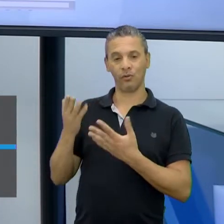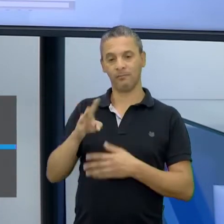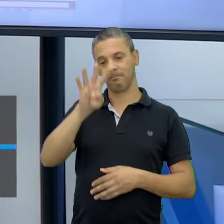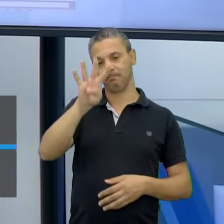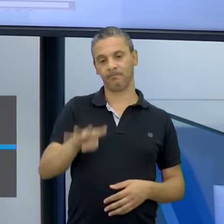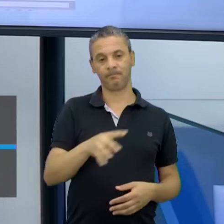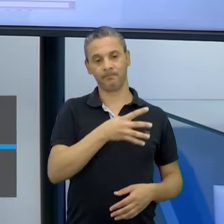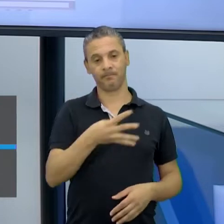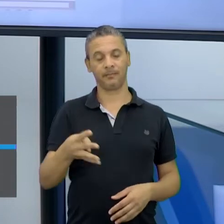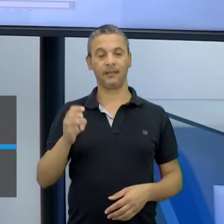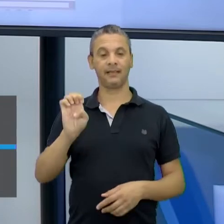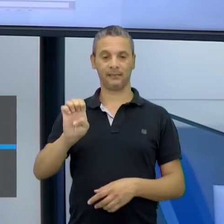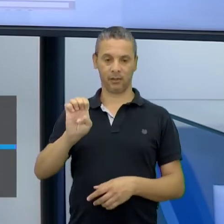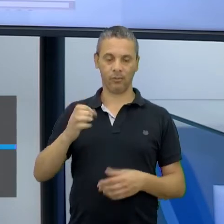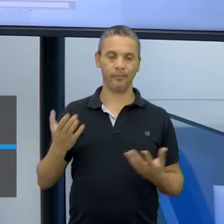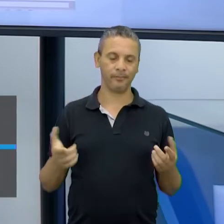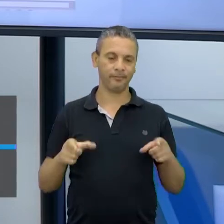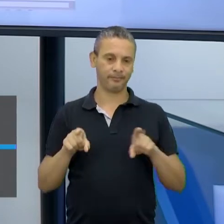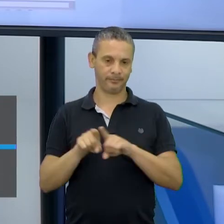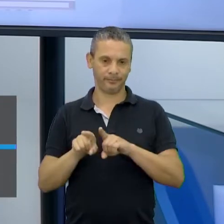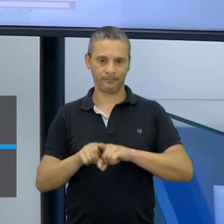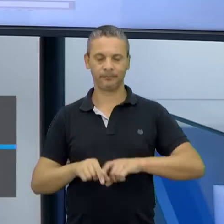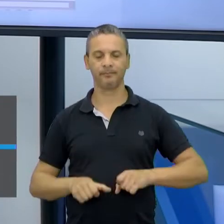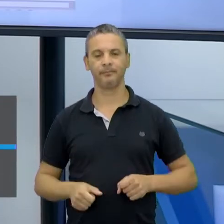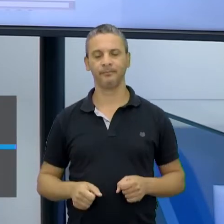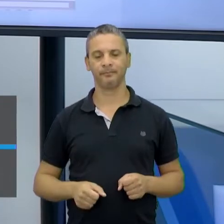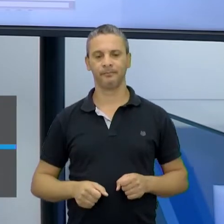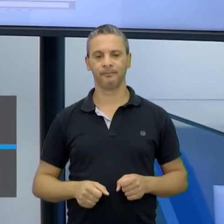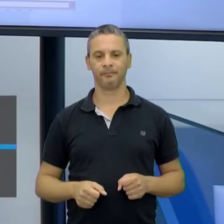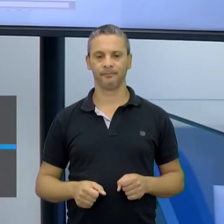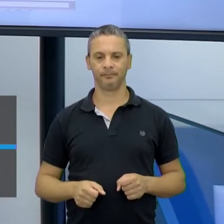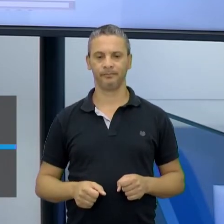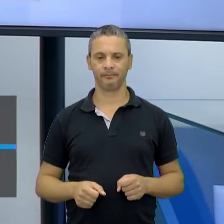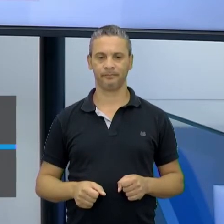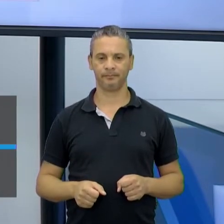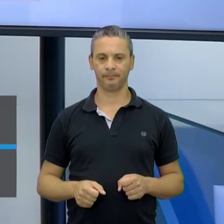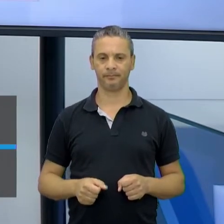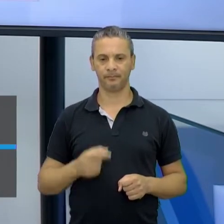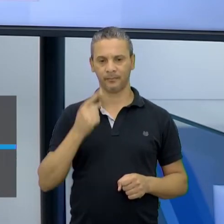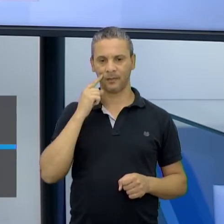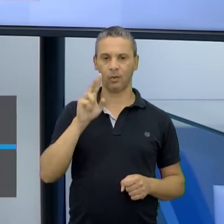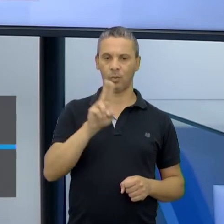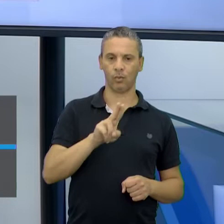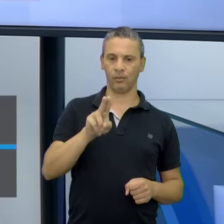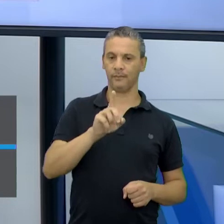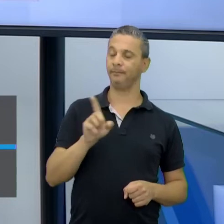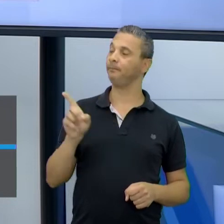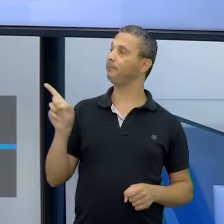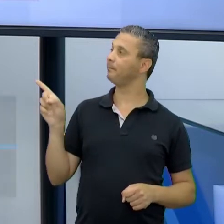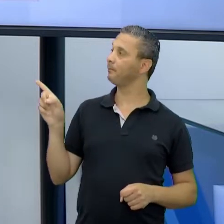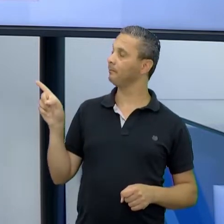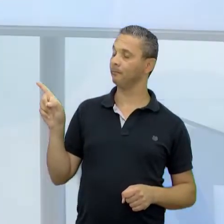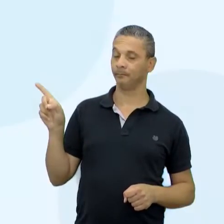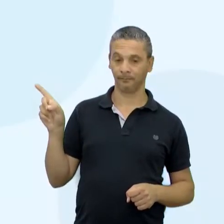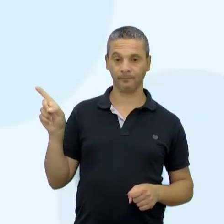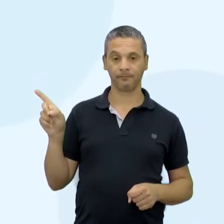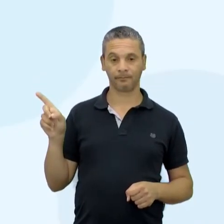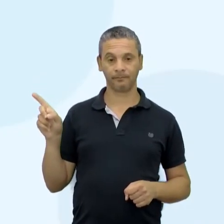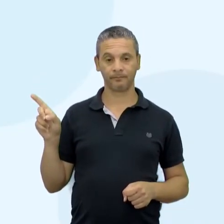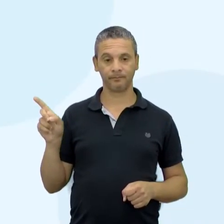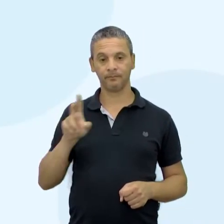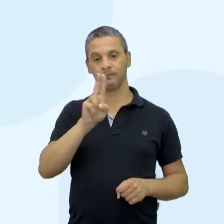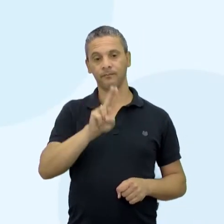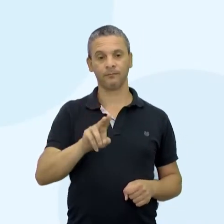vamos fazer a planilha do Excel. Então, tá aí, né? Eu vou usar a planilha, eu vou fazer o uso